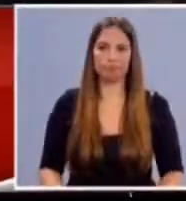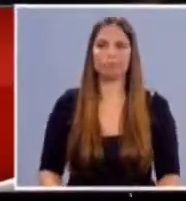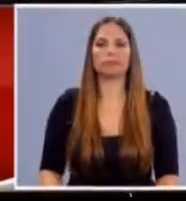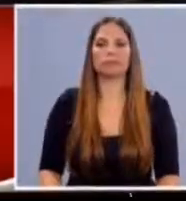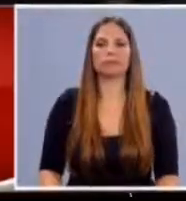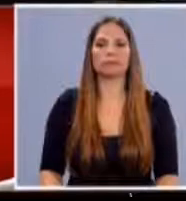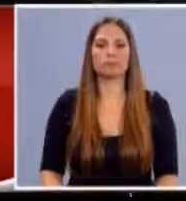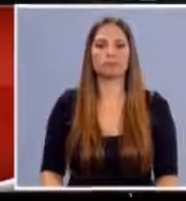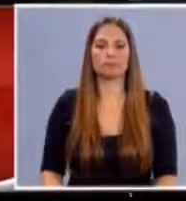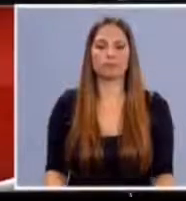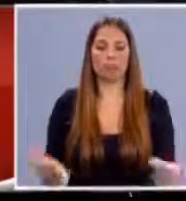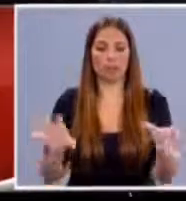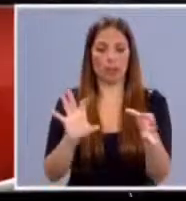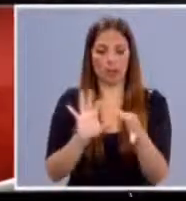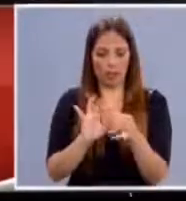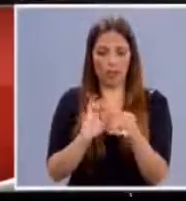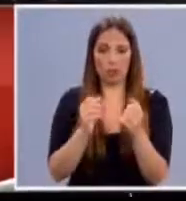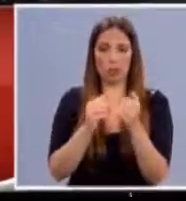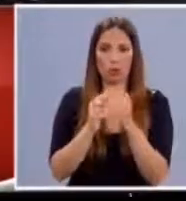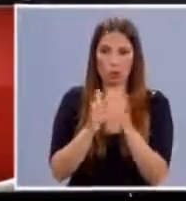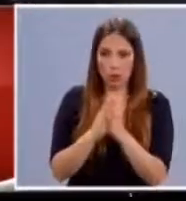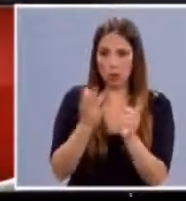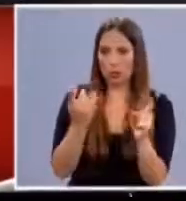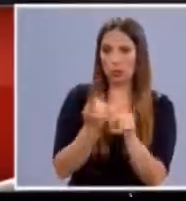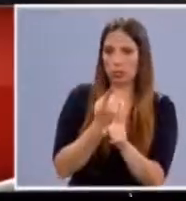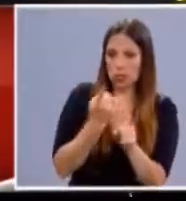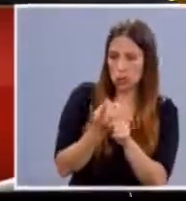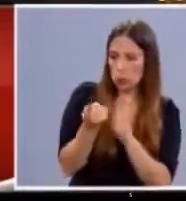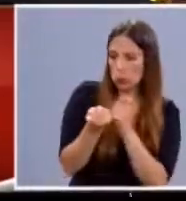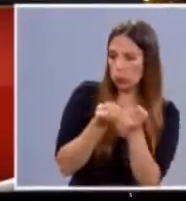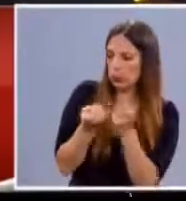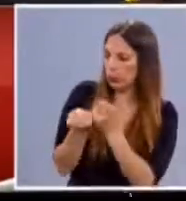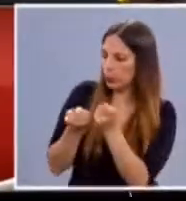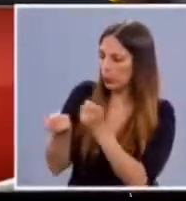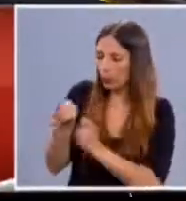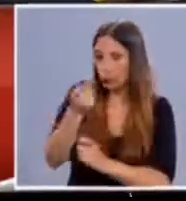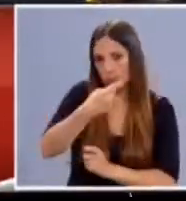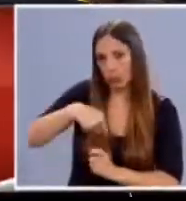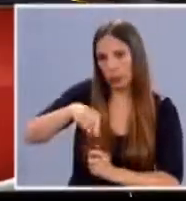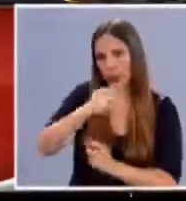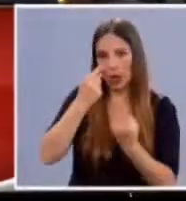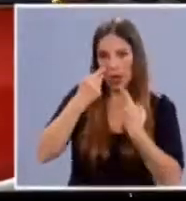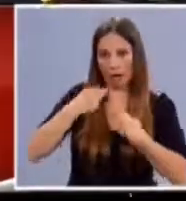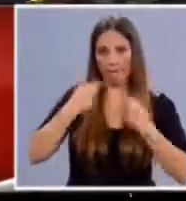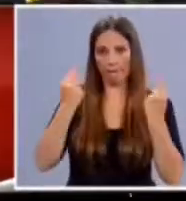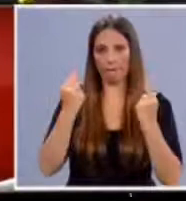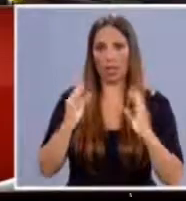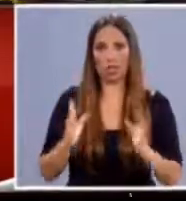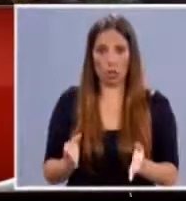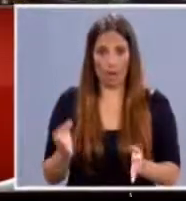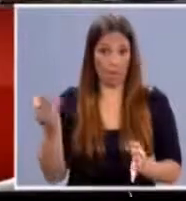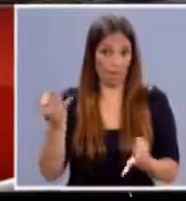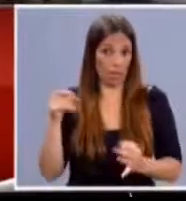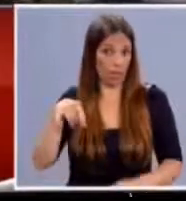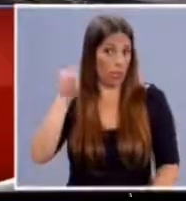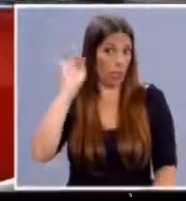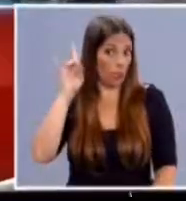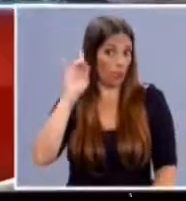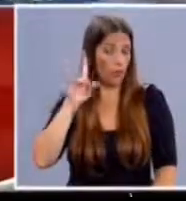Perante todas estas questões de logística que lhes temos estado a dar a conhecer e que são importantes, há também uma